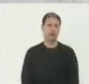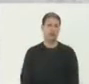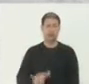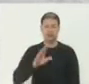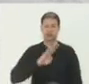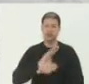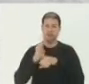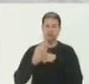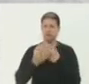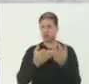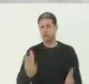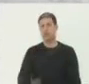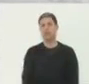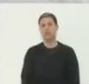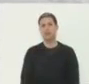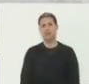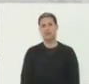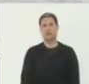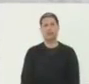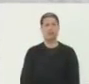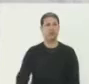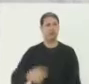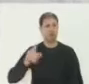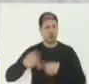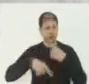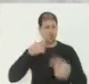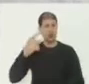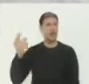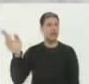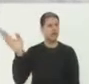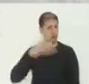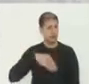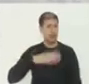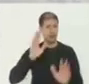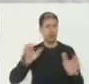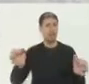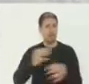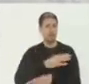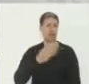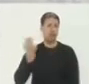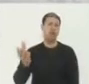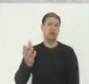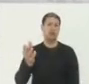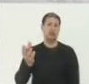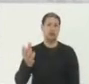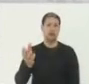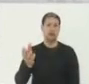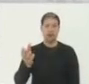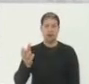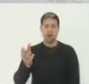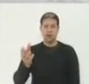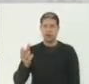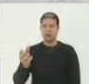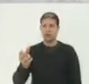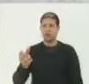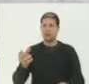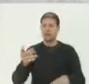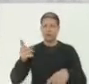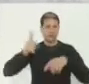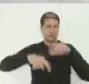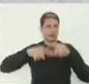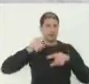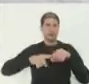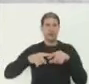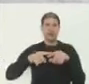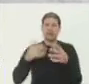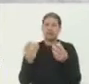bairros e que os próximos venham equipados tá que venham equipados com esses equipamentos para a gente não ter